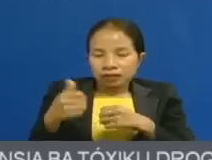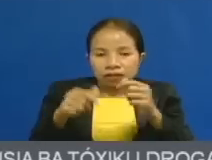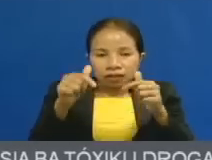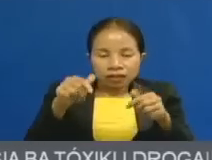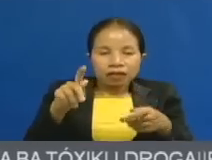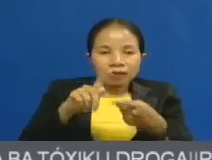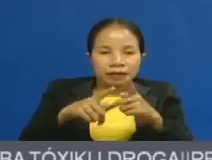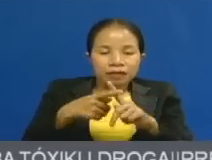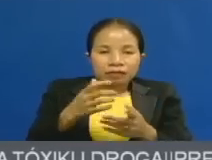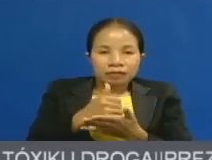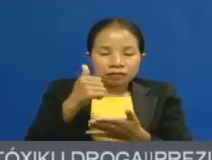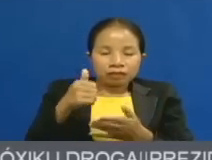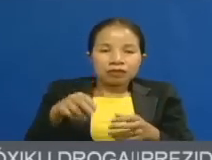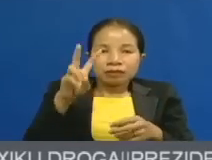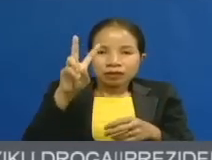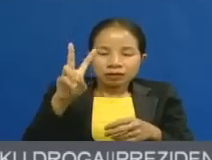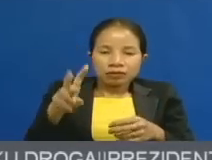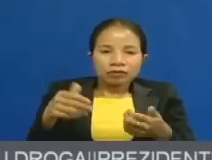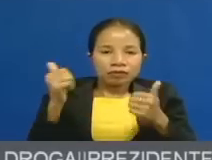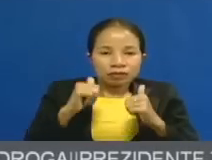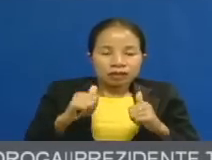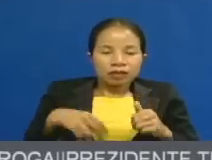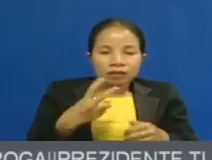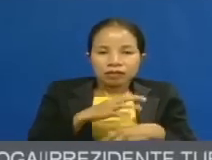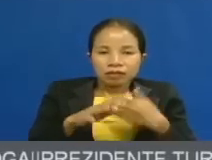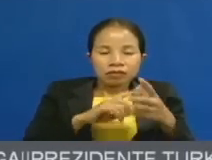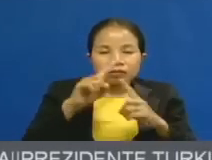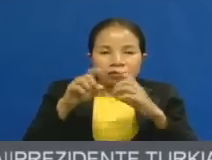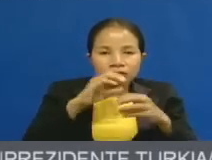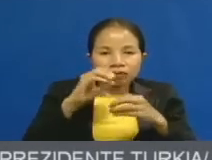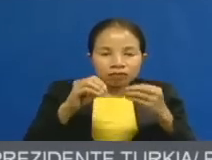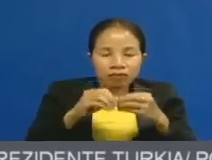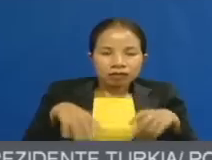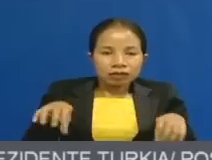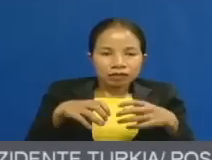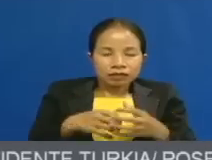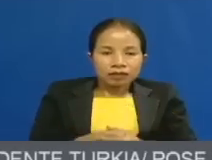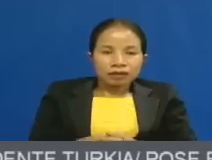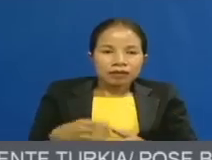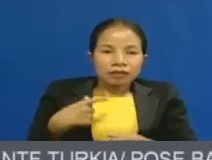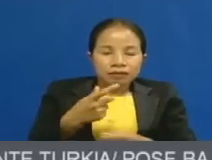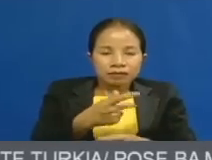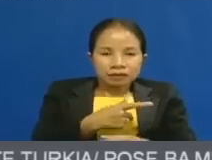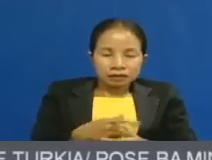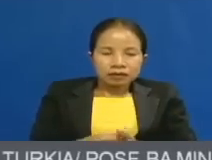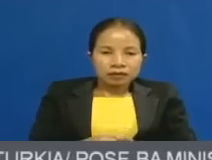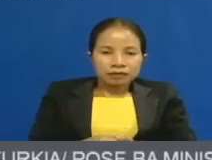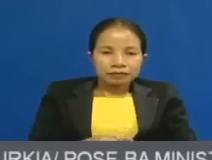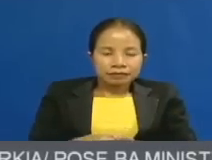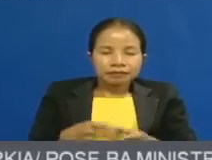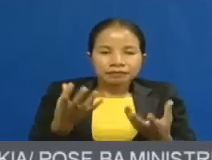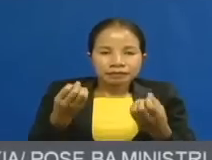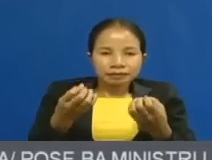tamaba segundo modelo. Segundo modelo, nebema itahotu qualia, itahotu qualia incidência parlamentar. Modelo lá o barak liu